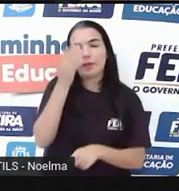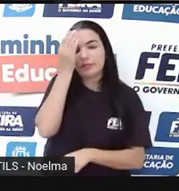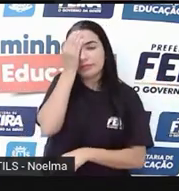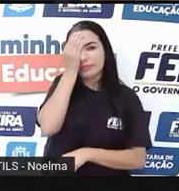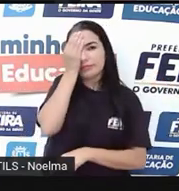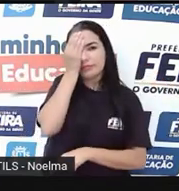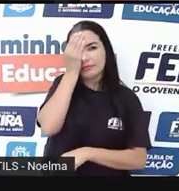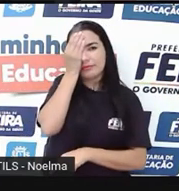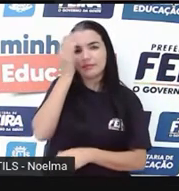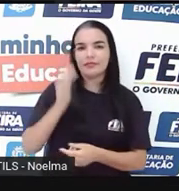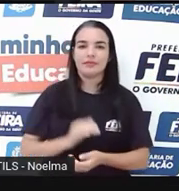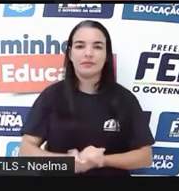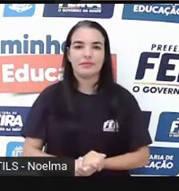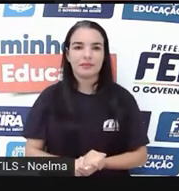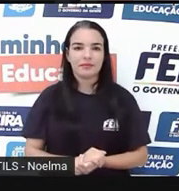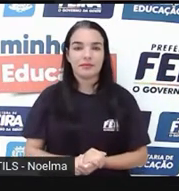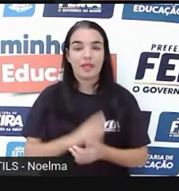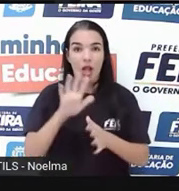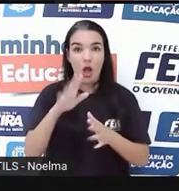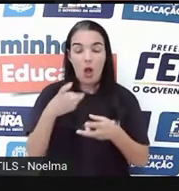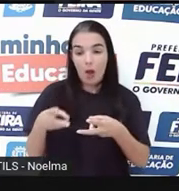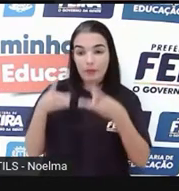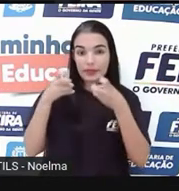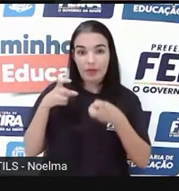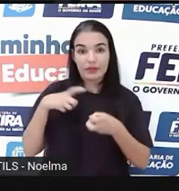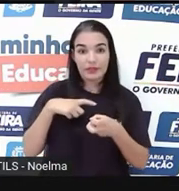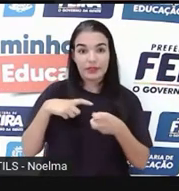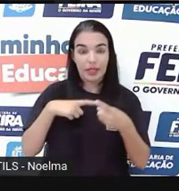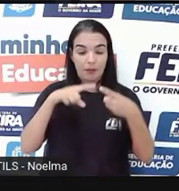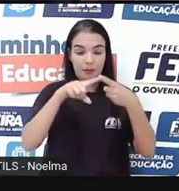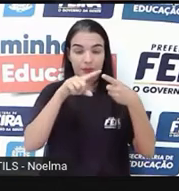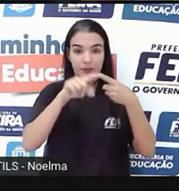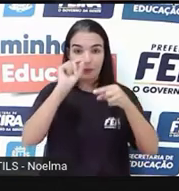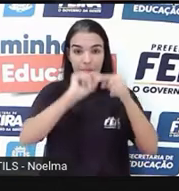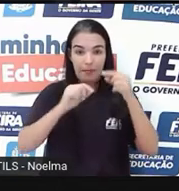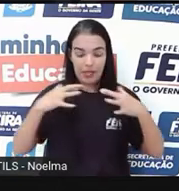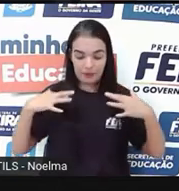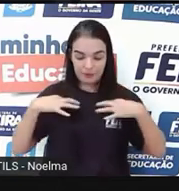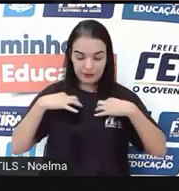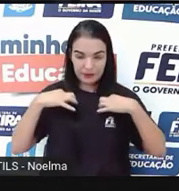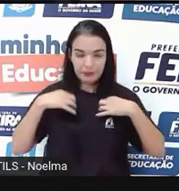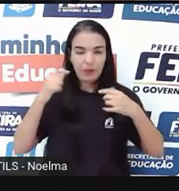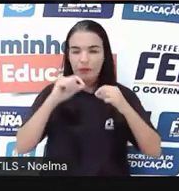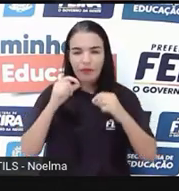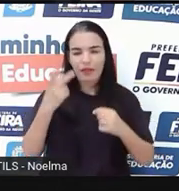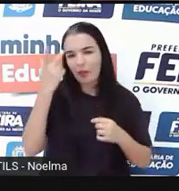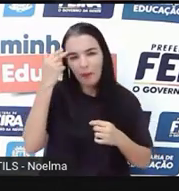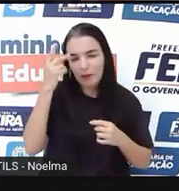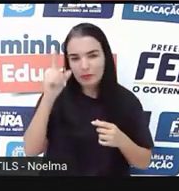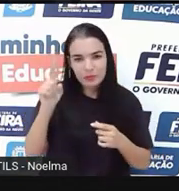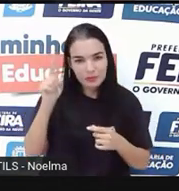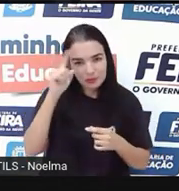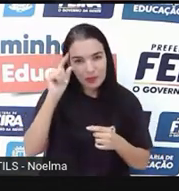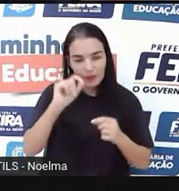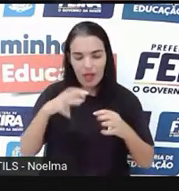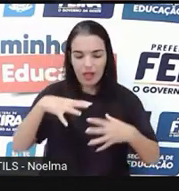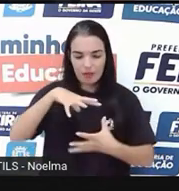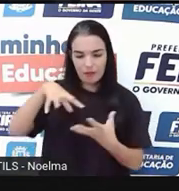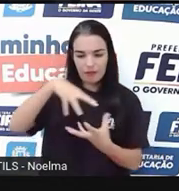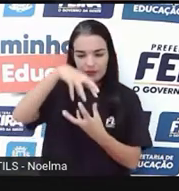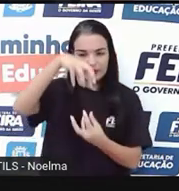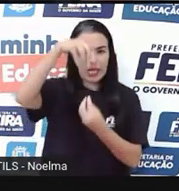Pirate. Observe que nós temos aqui uma fantasia típica que é o fantasma, o esqueleto,